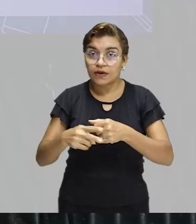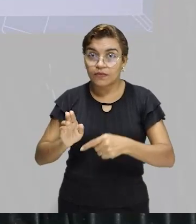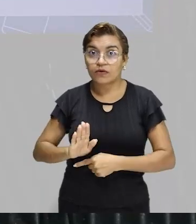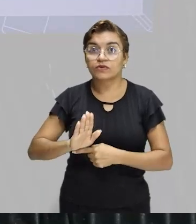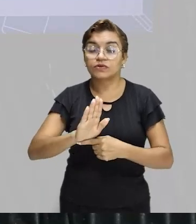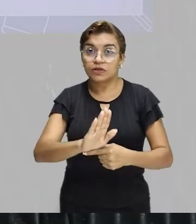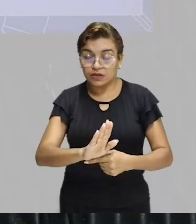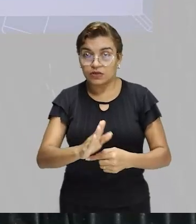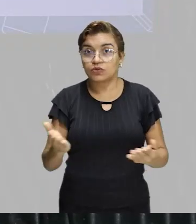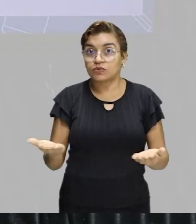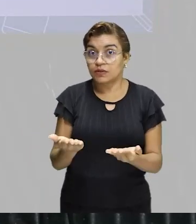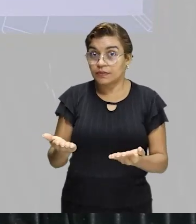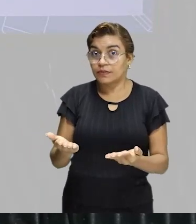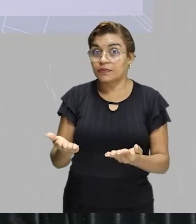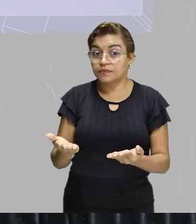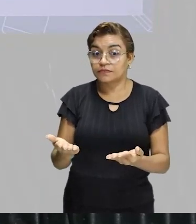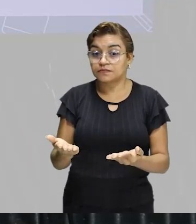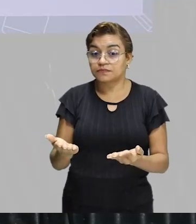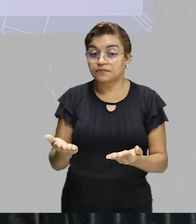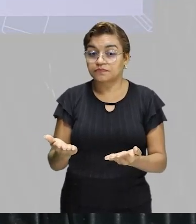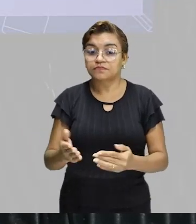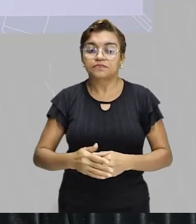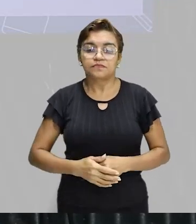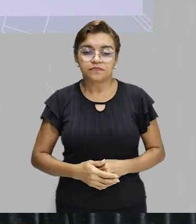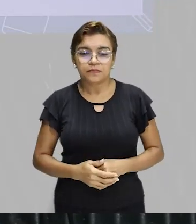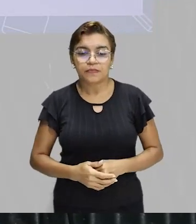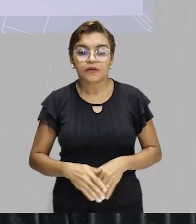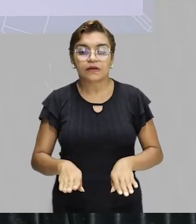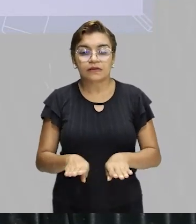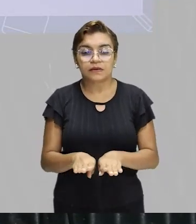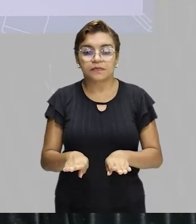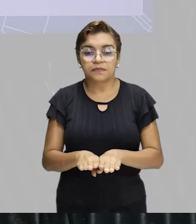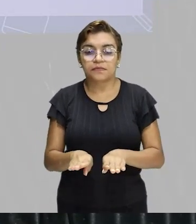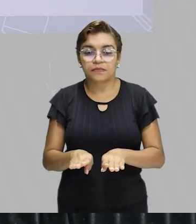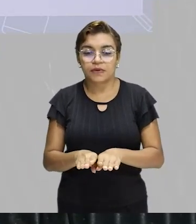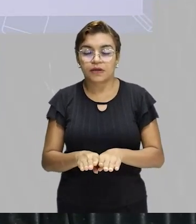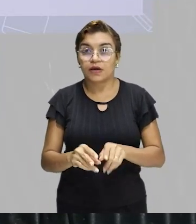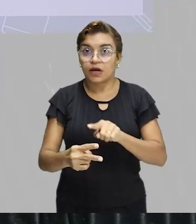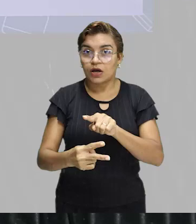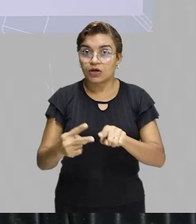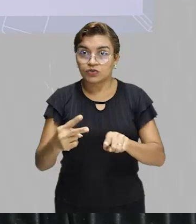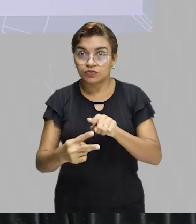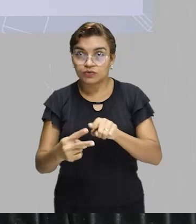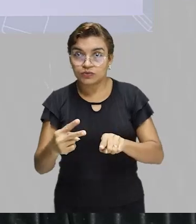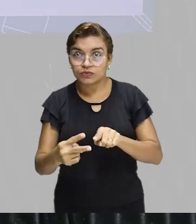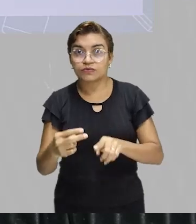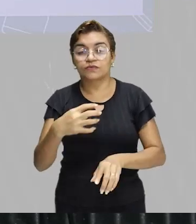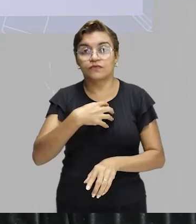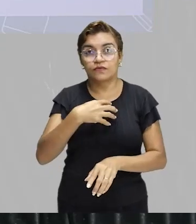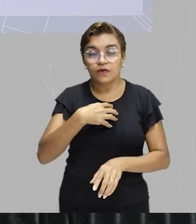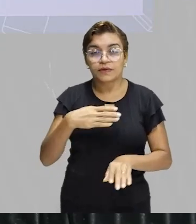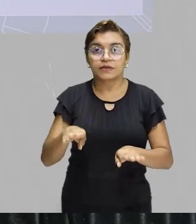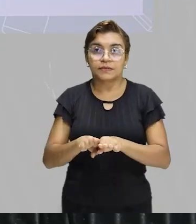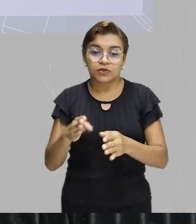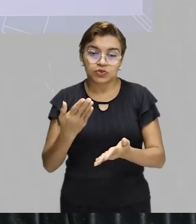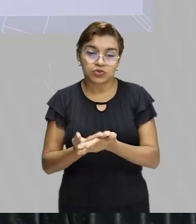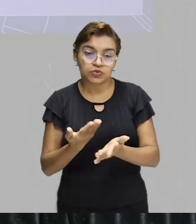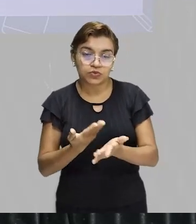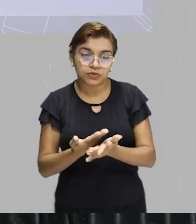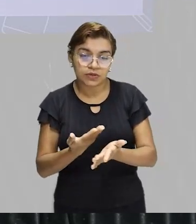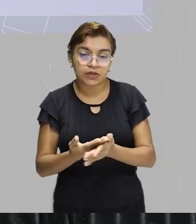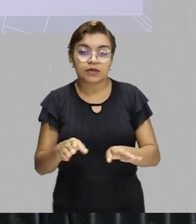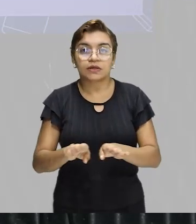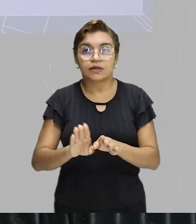o tempo presente. Vamos ver especificamente as duas formas, a negativa e a interrogativa, e, por fim, a gente faz